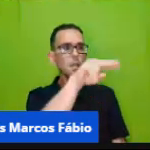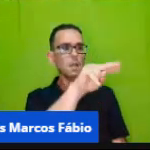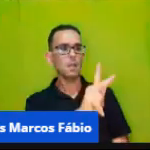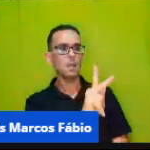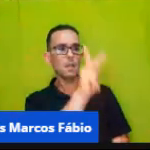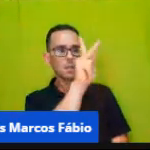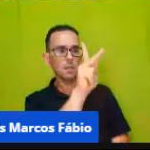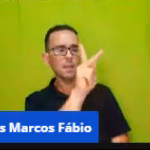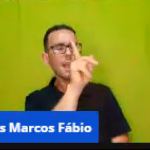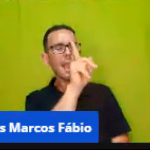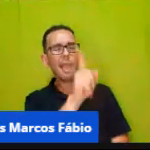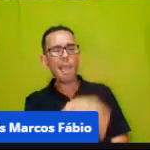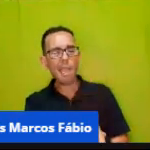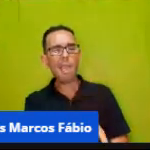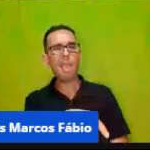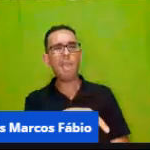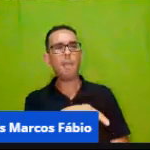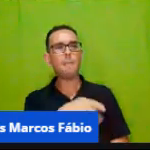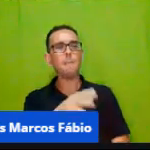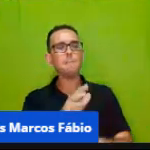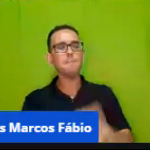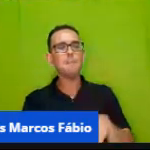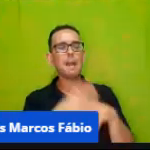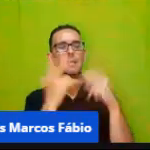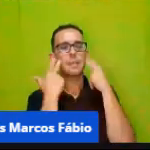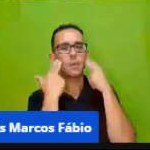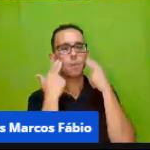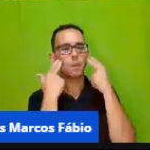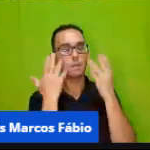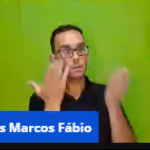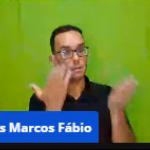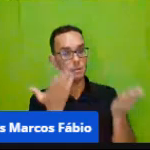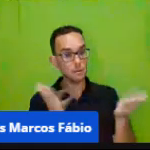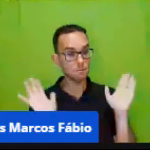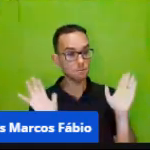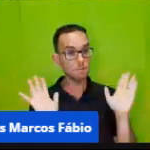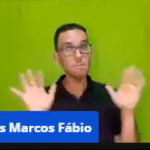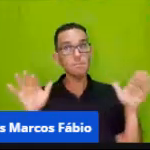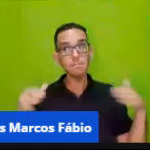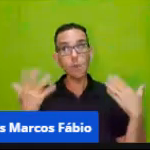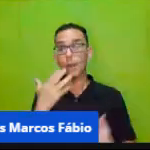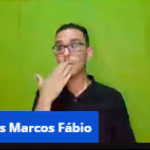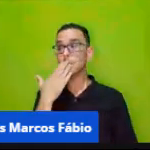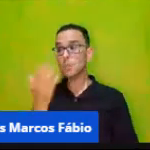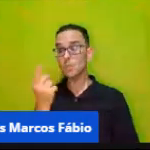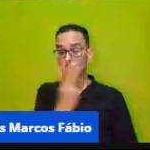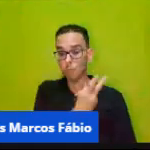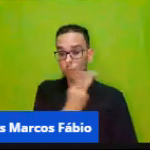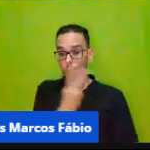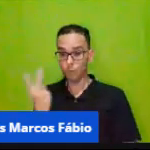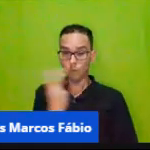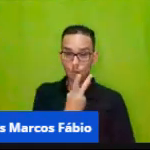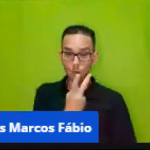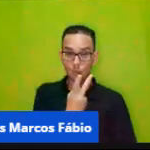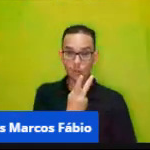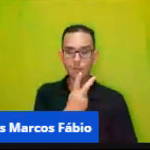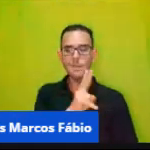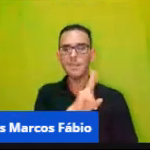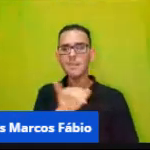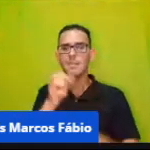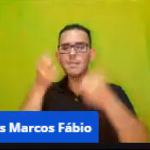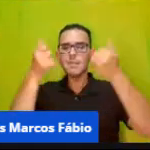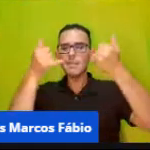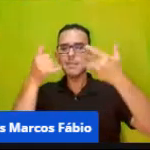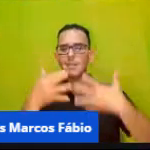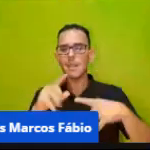uma possibilidade mais tranquila nesse sentido. Então, era justamente o que eu ia pedir, assim, que falasse um pouco mais a